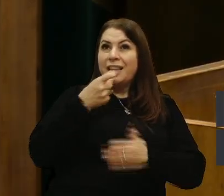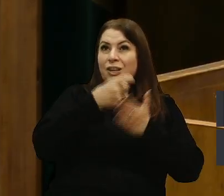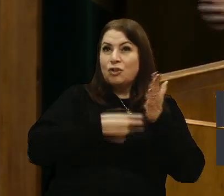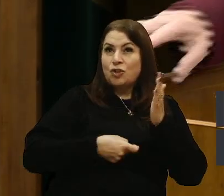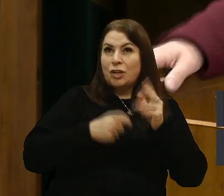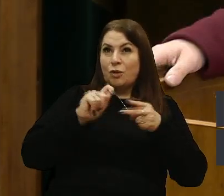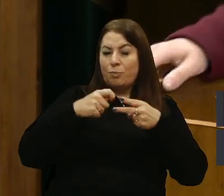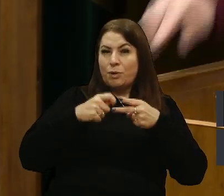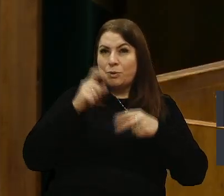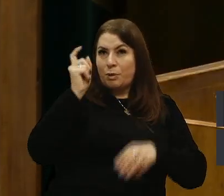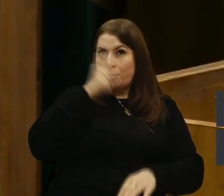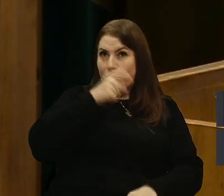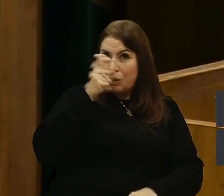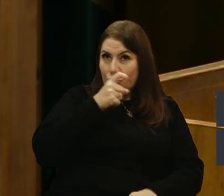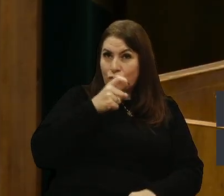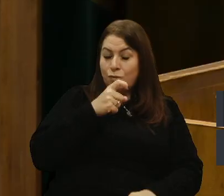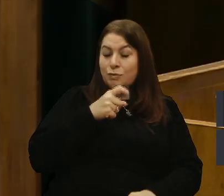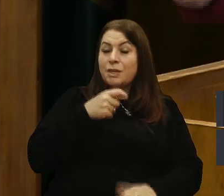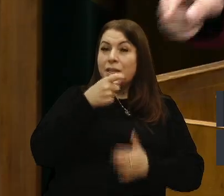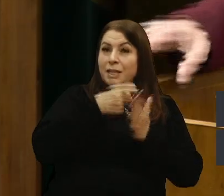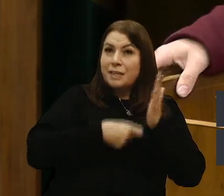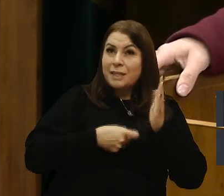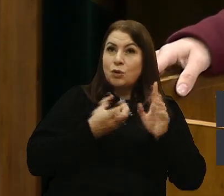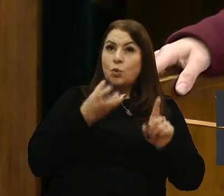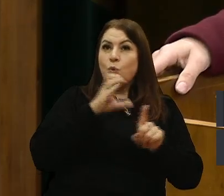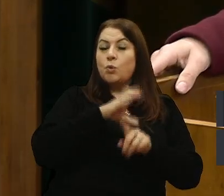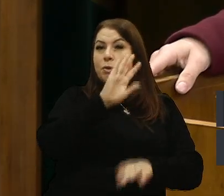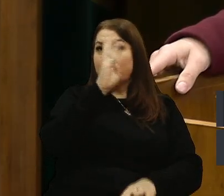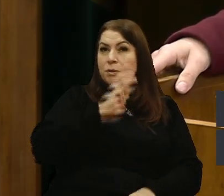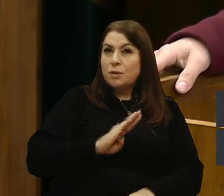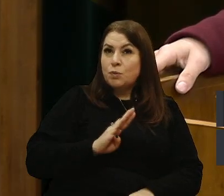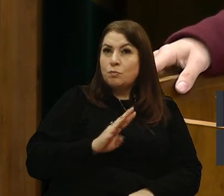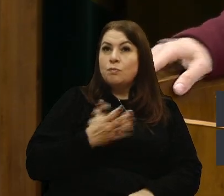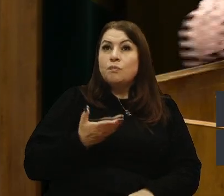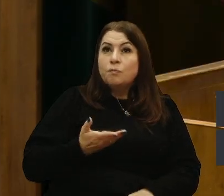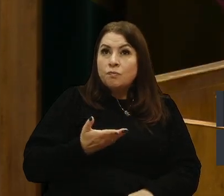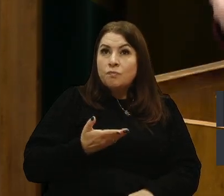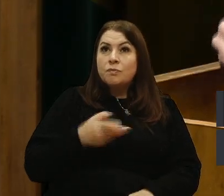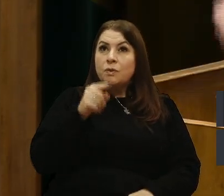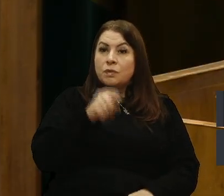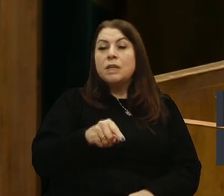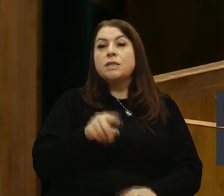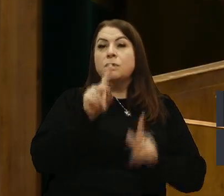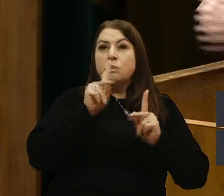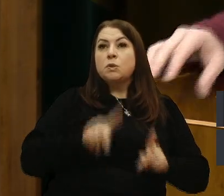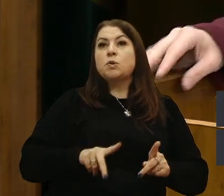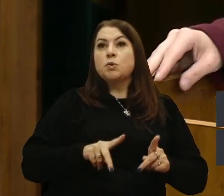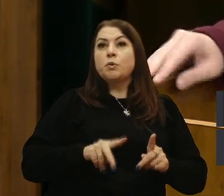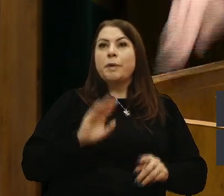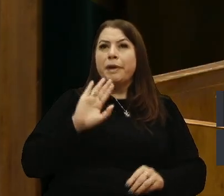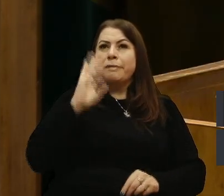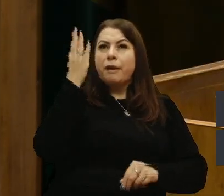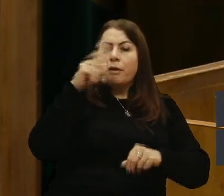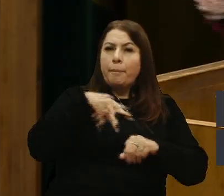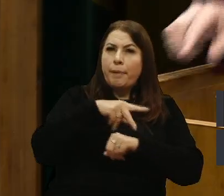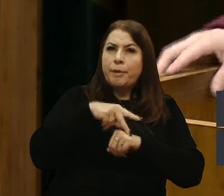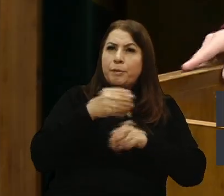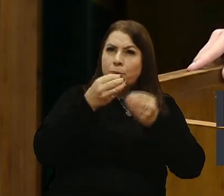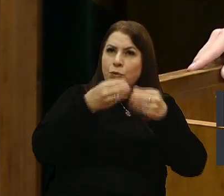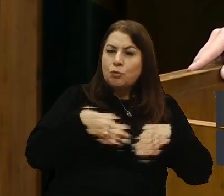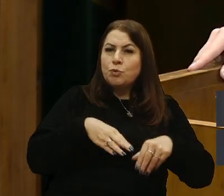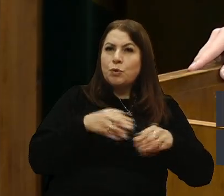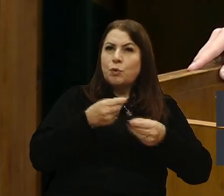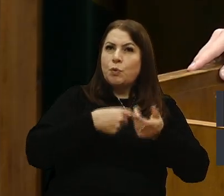é uma mentira. Quem quer taxar é quem é contra o Brasil. Essa gente que trai a nação, que prejudica a